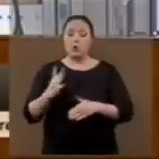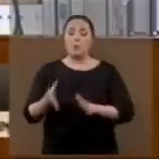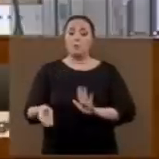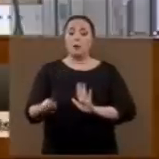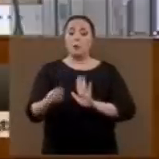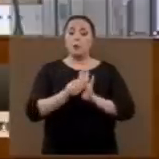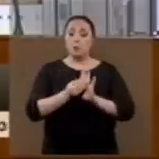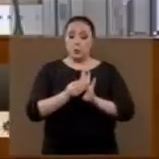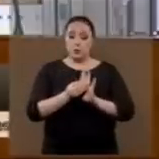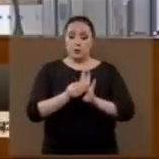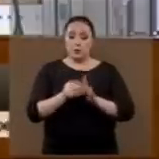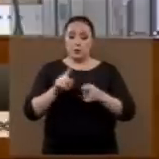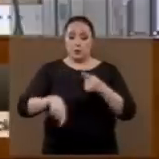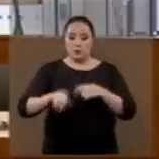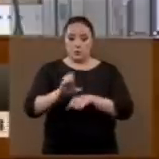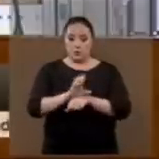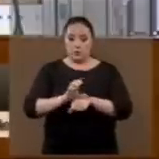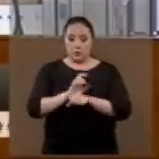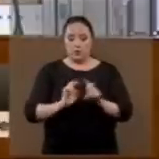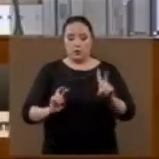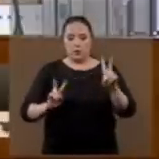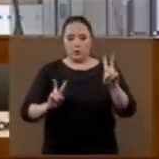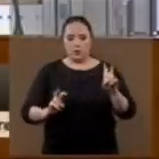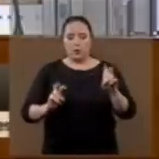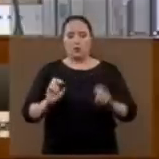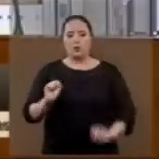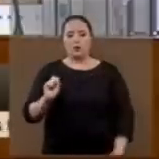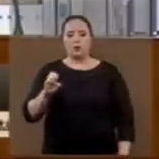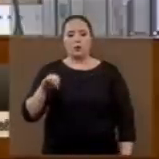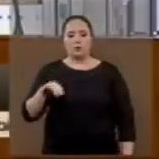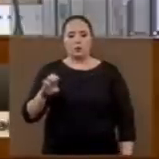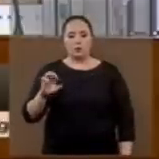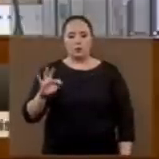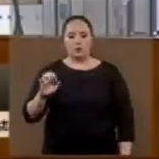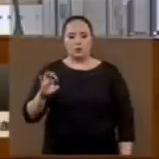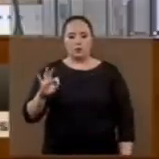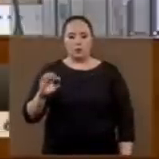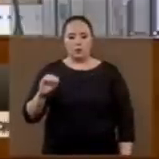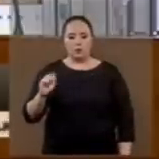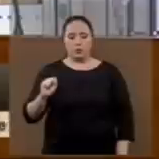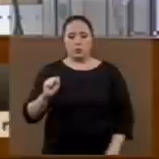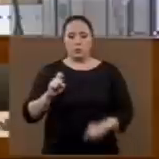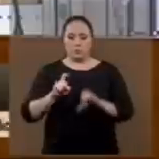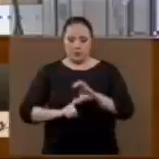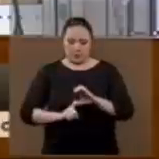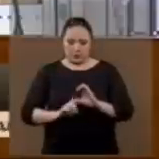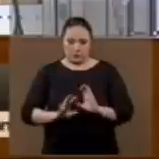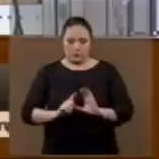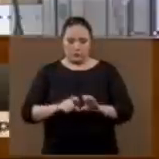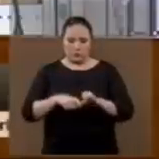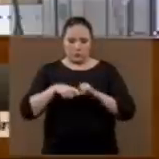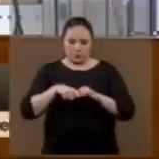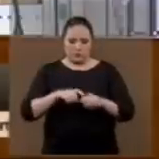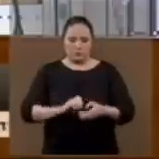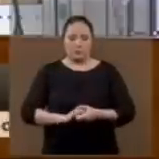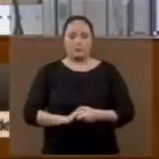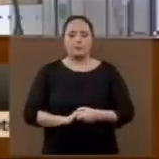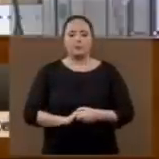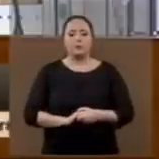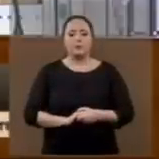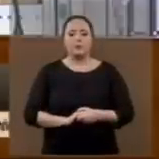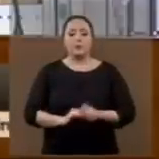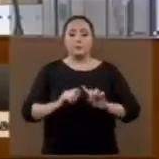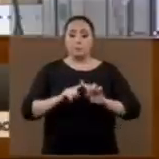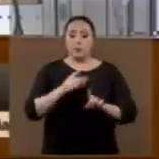incluir a inconstitucionalidade da expressão sem efeito suspensivo, ou seja, adotando de efeito suspensivo. Mas o